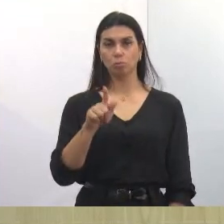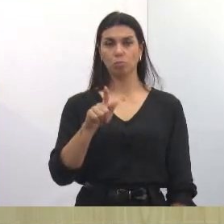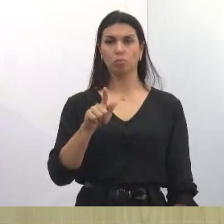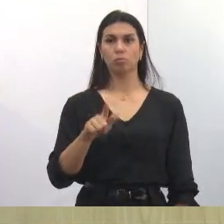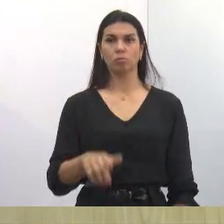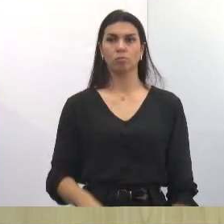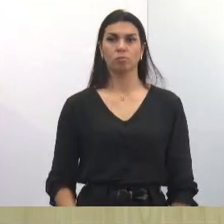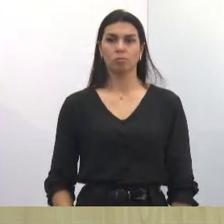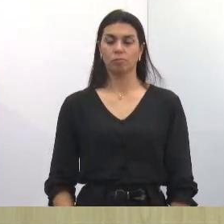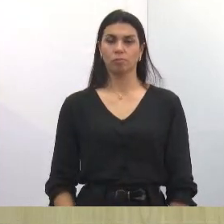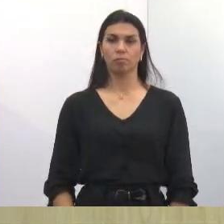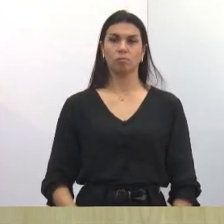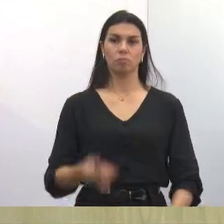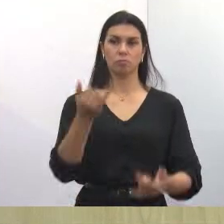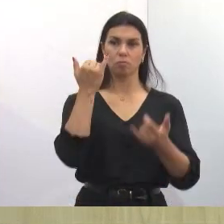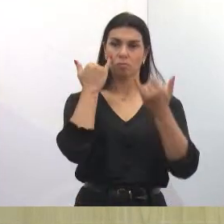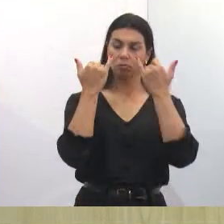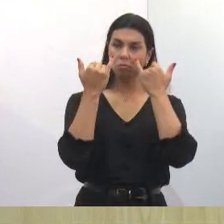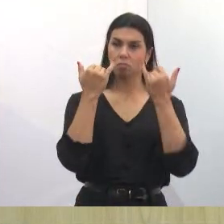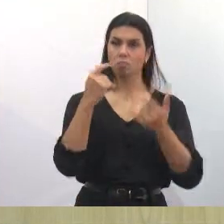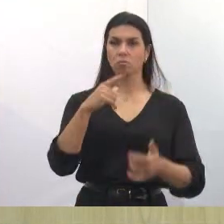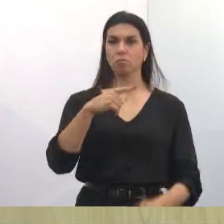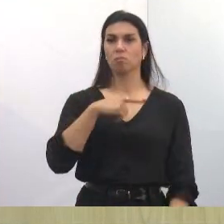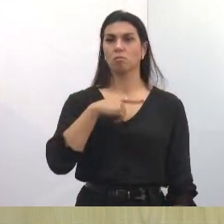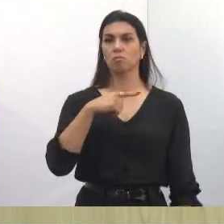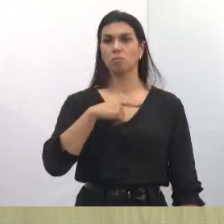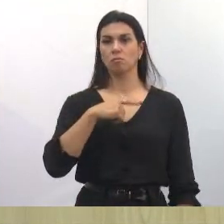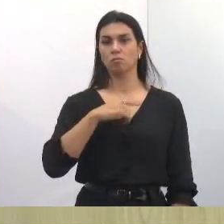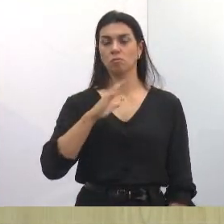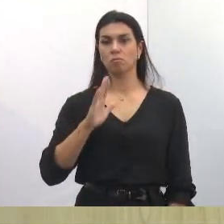ONGs foram informadas